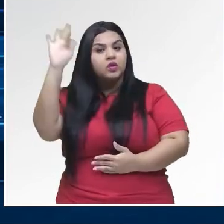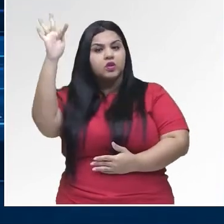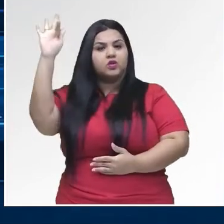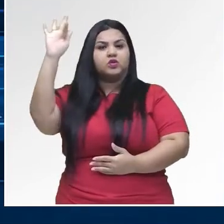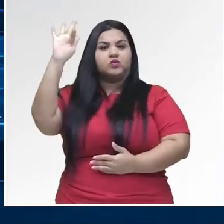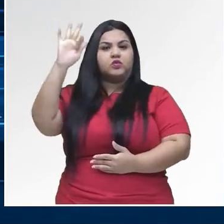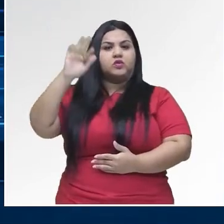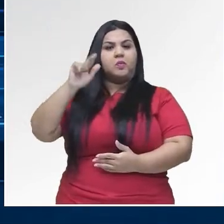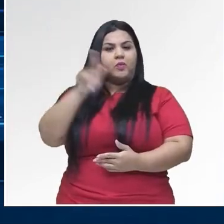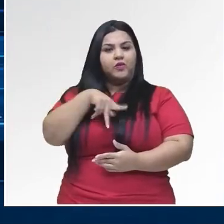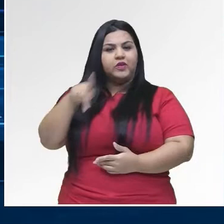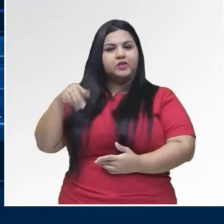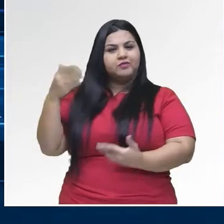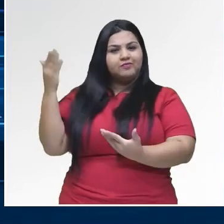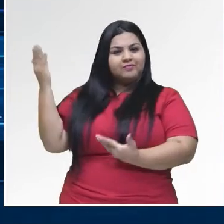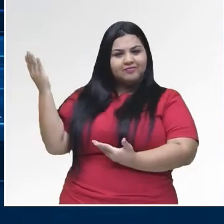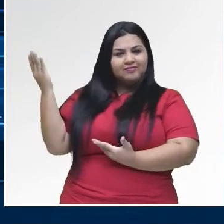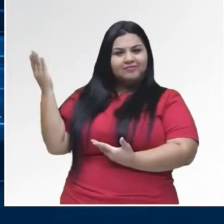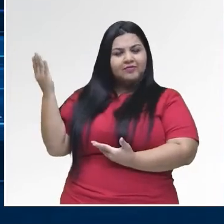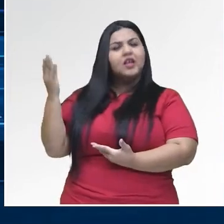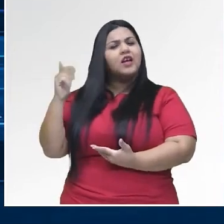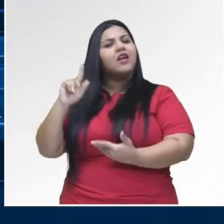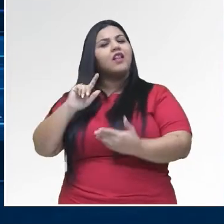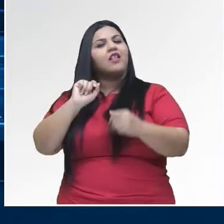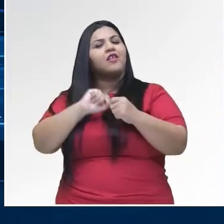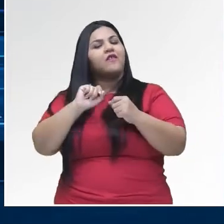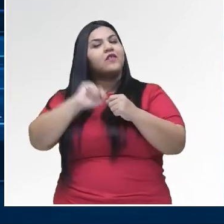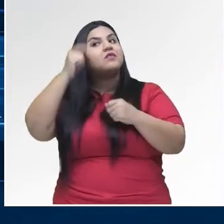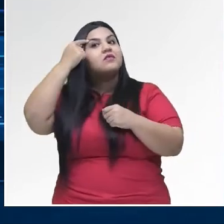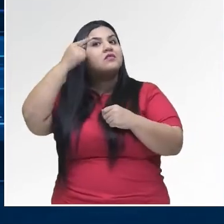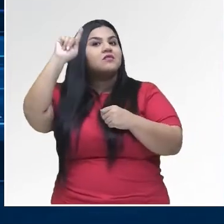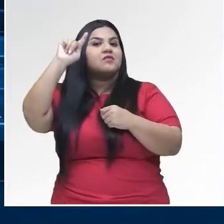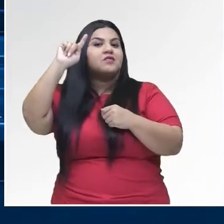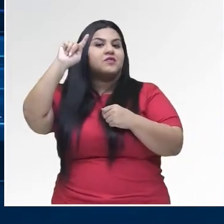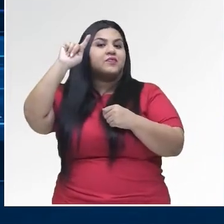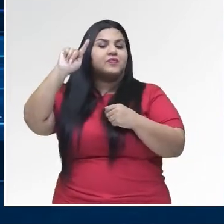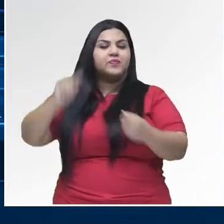Sérgio Cortella. Ele que desenvolveu essa ideia.